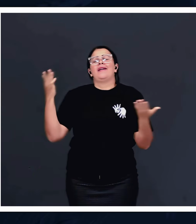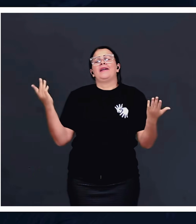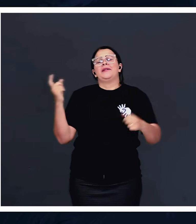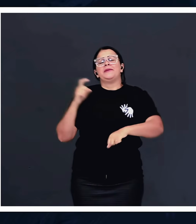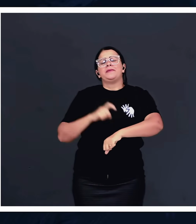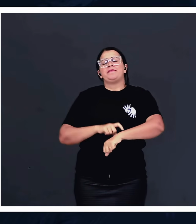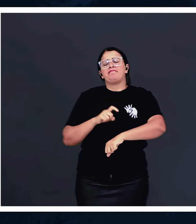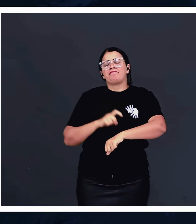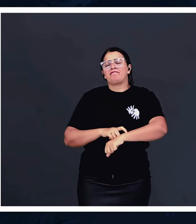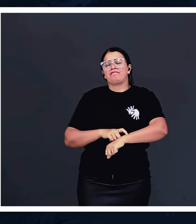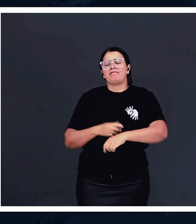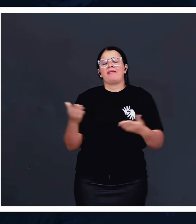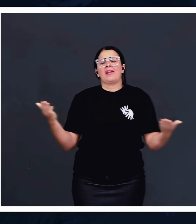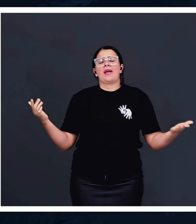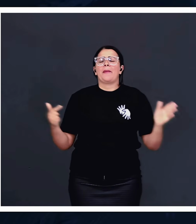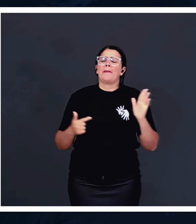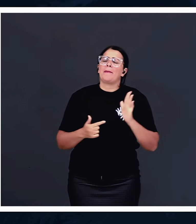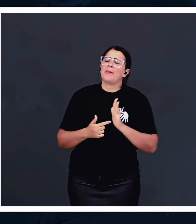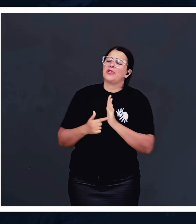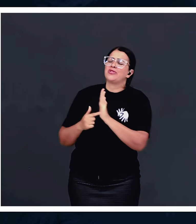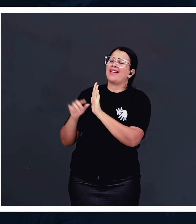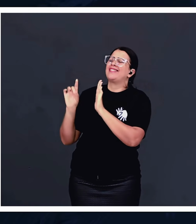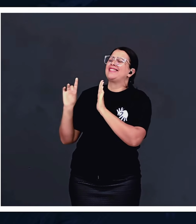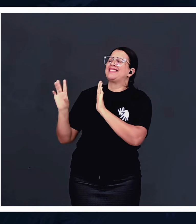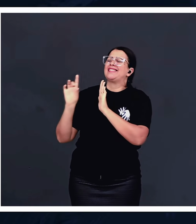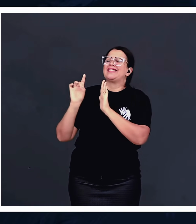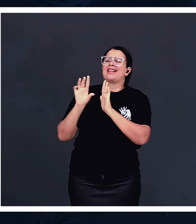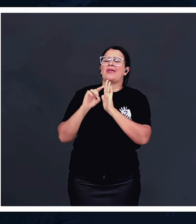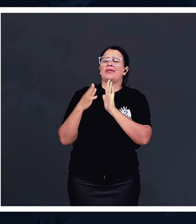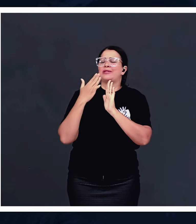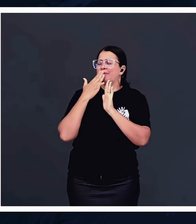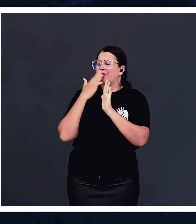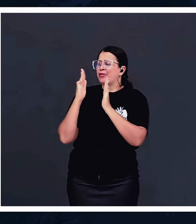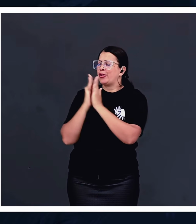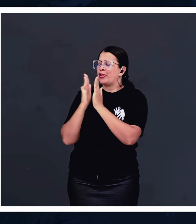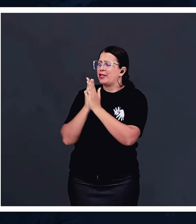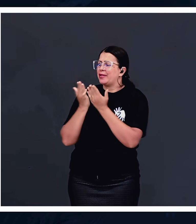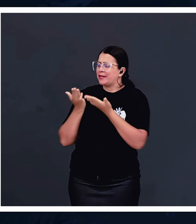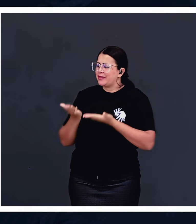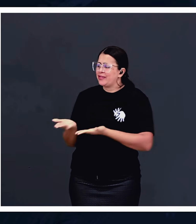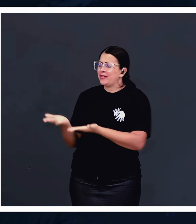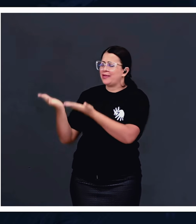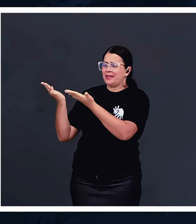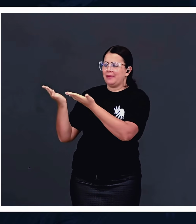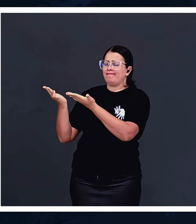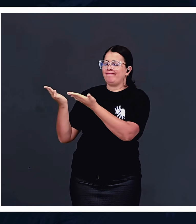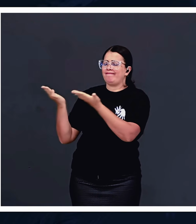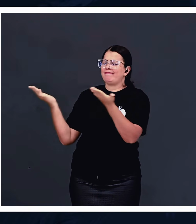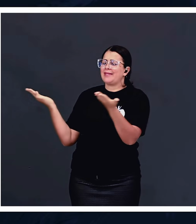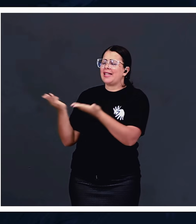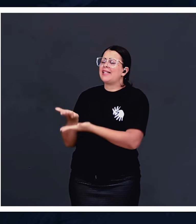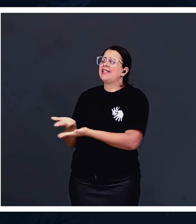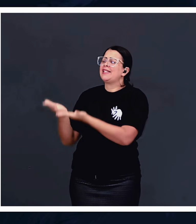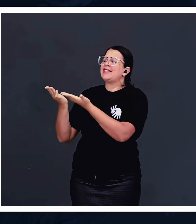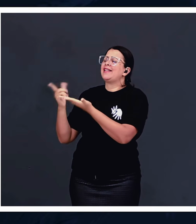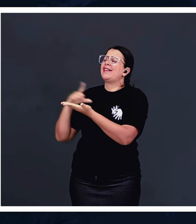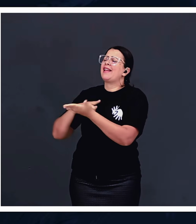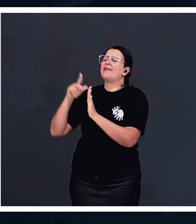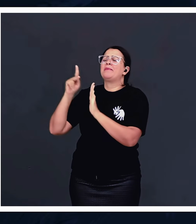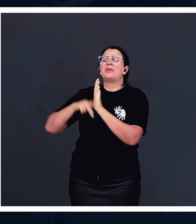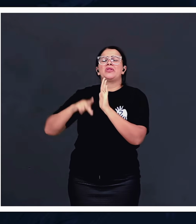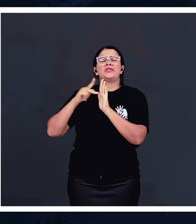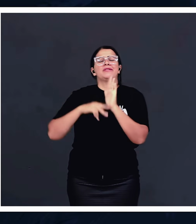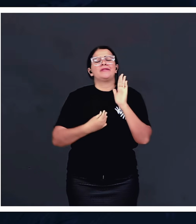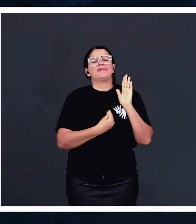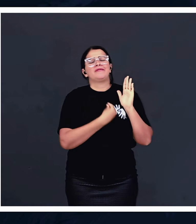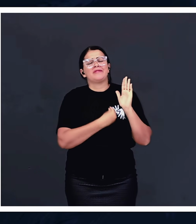nesse momento apresentar cada um desses pedidos que estão aqui. Aqui há projetos